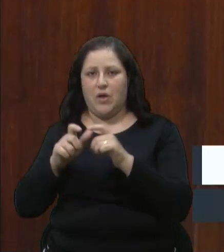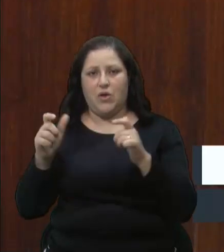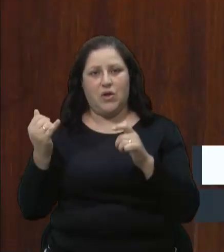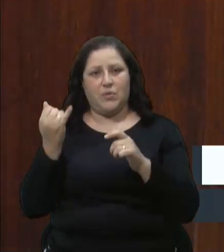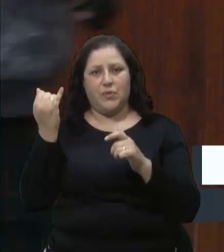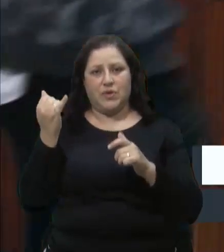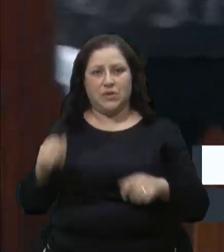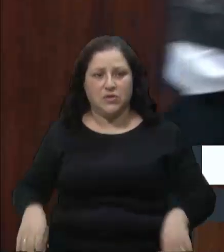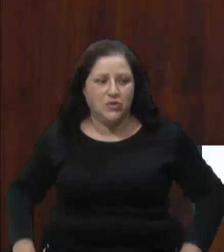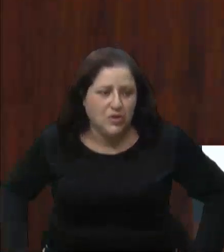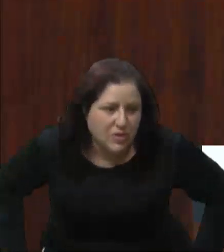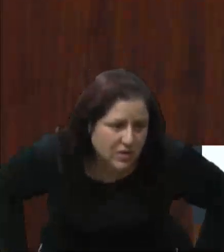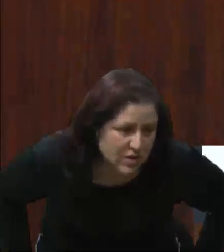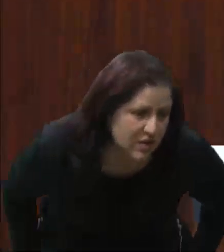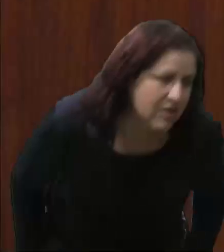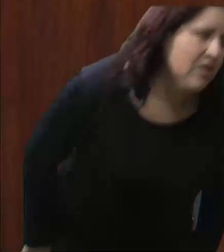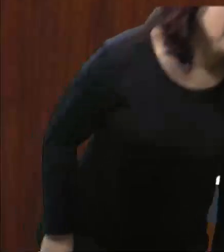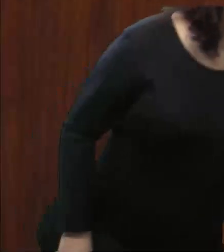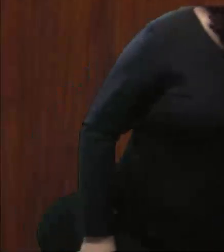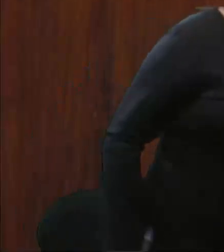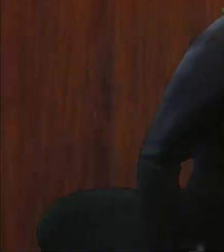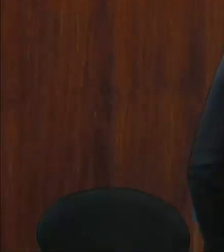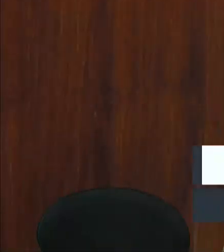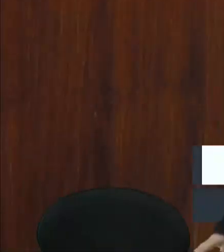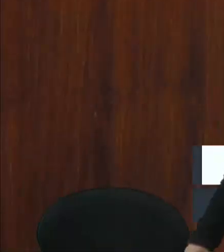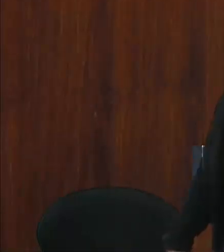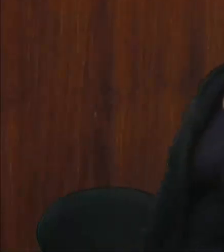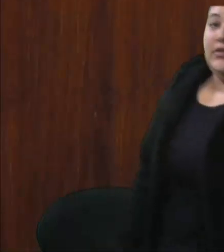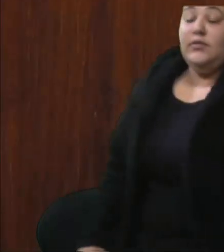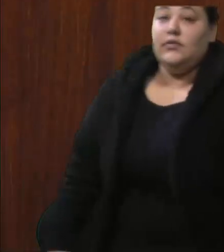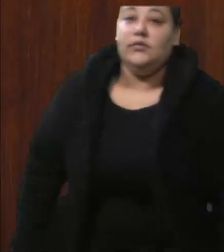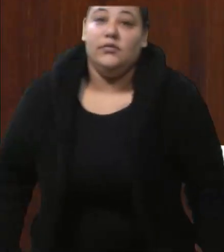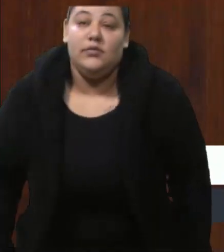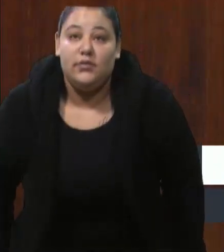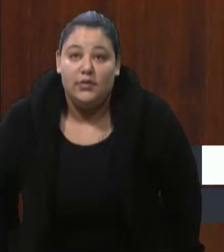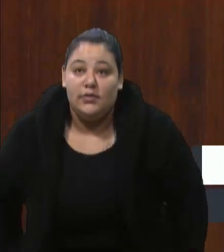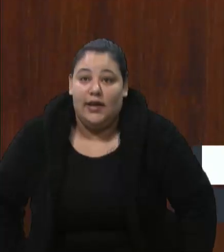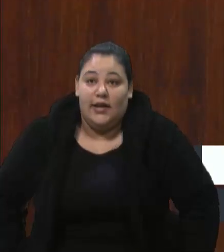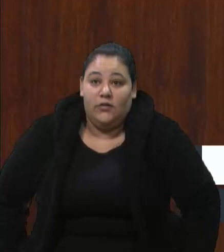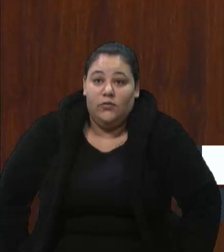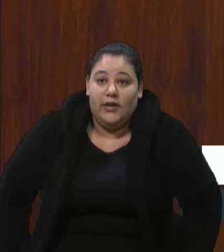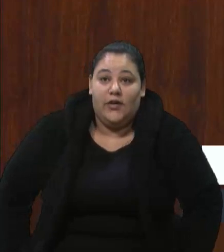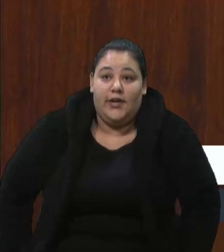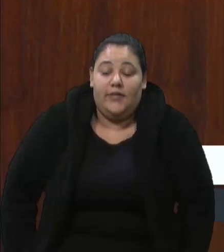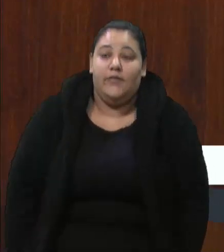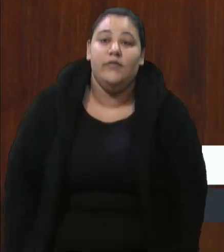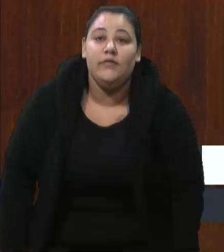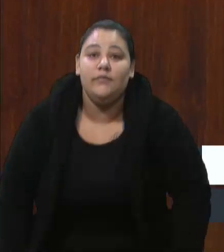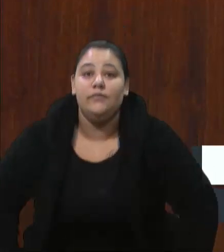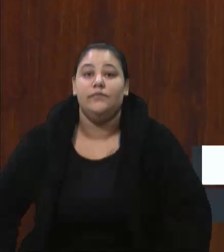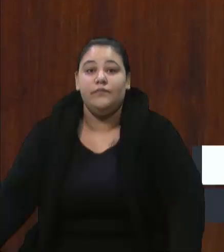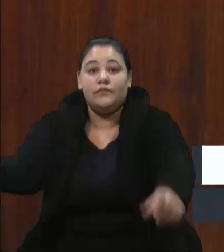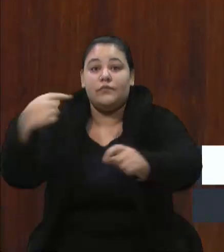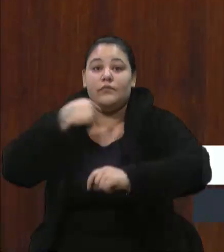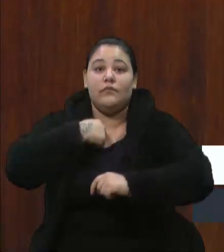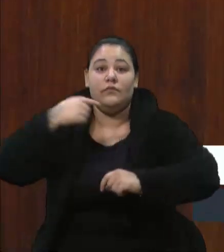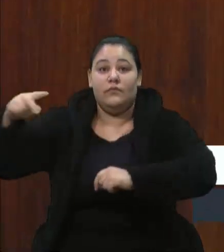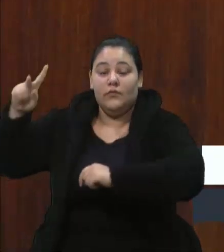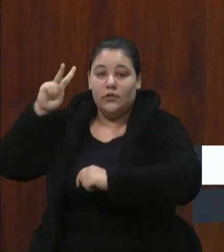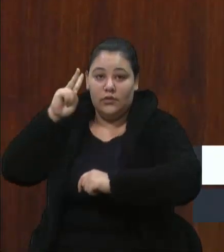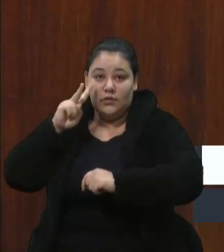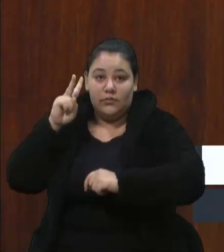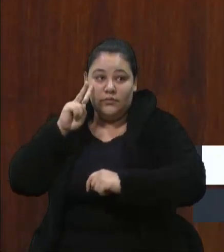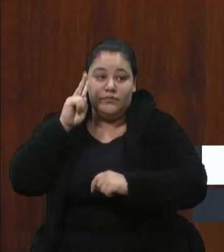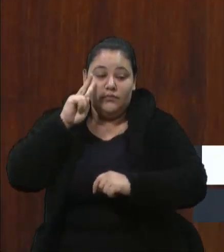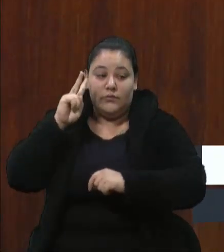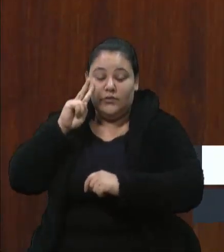importante, porque, como família, né, acho que os pais e as mães devem viver inseguros. Eu lembro que eu não dava doce